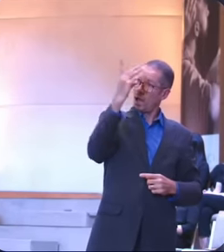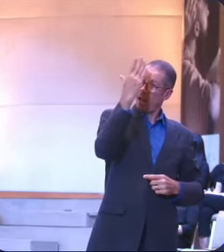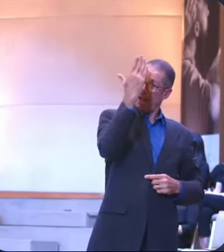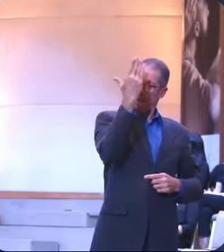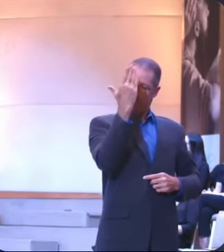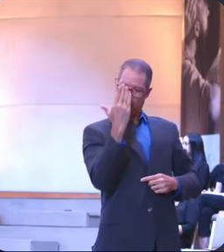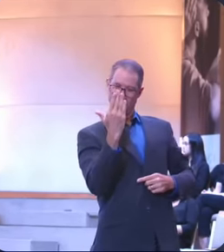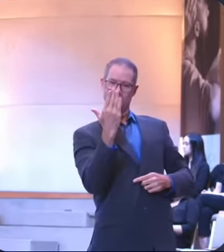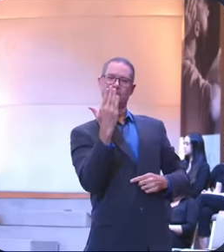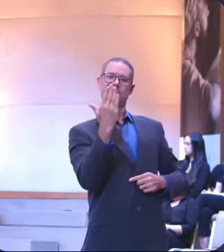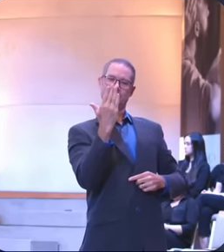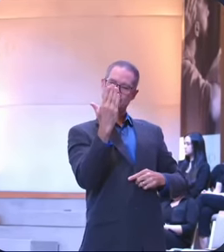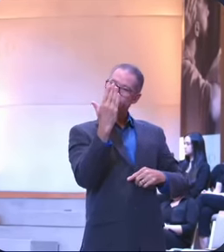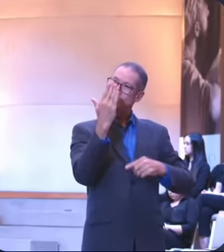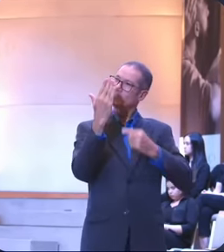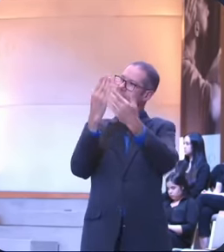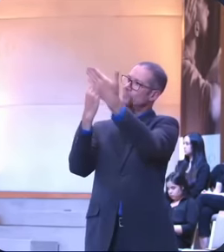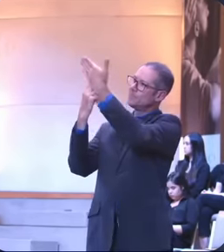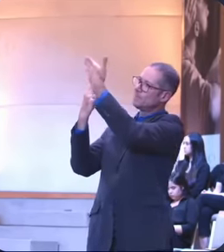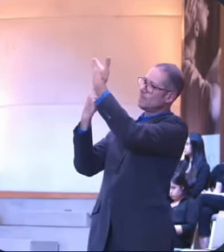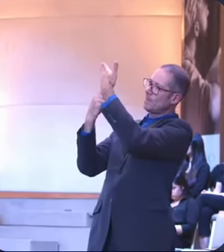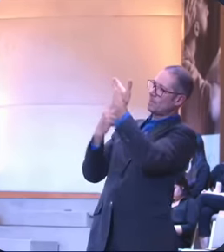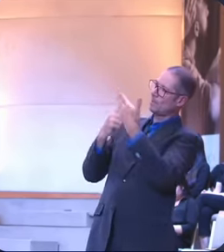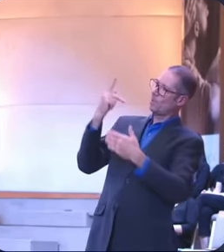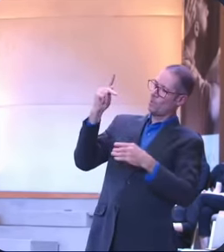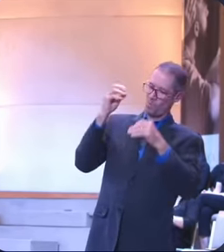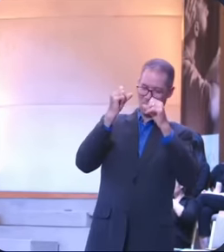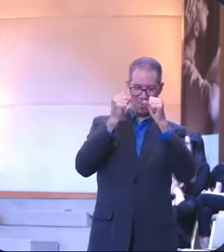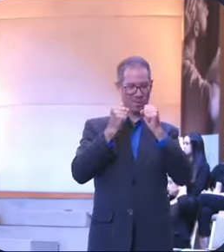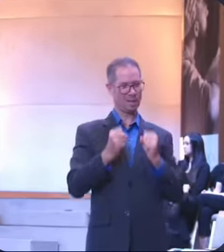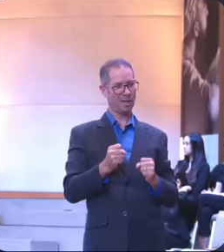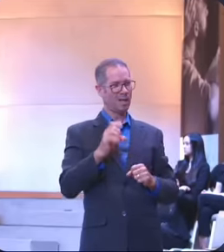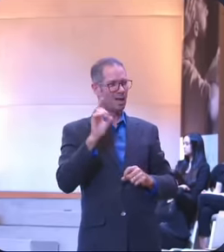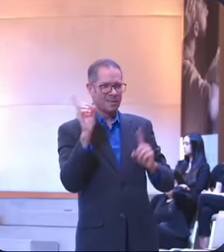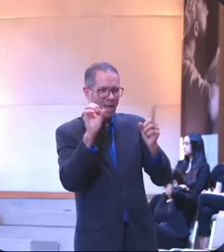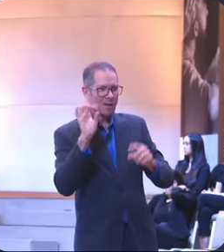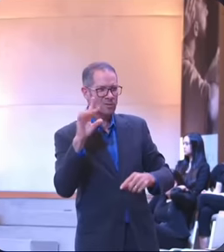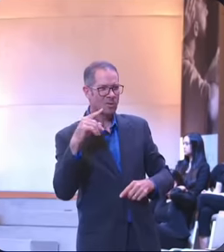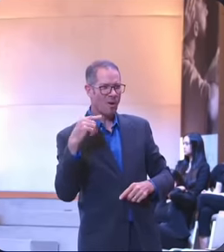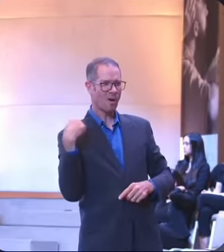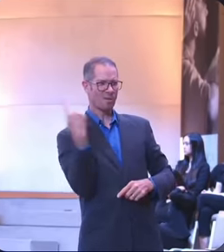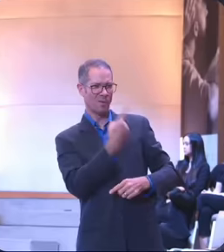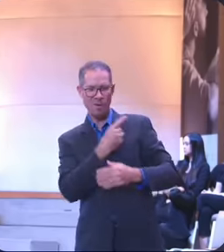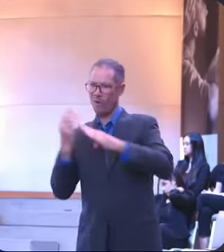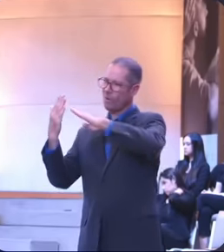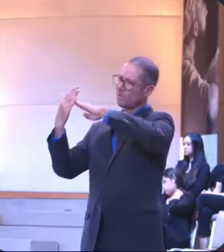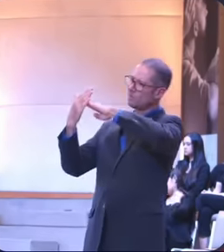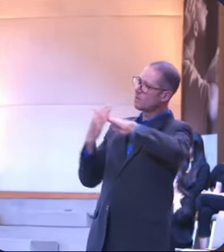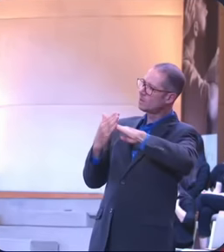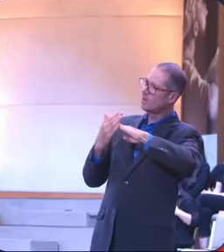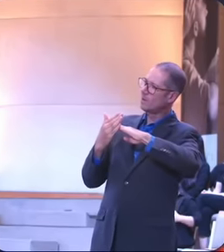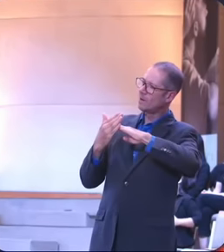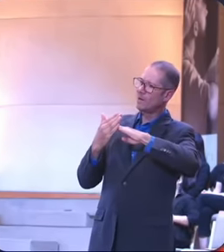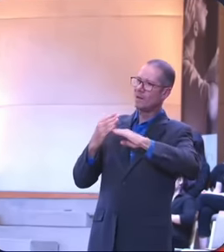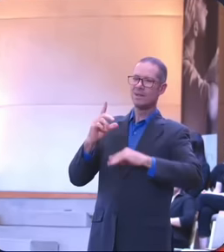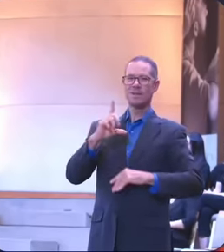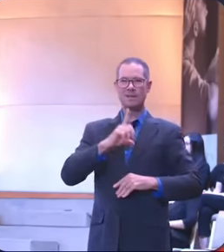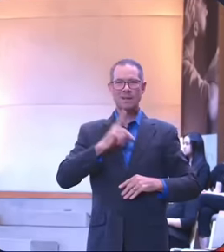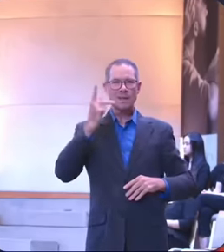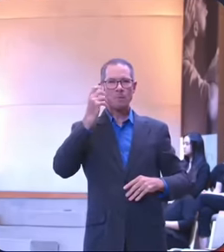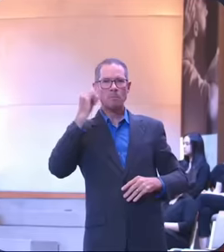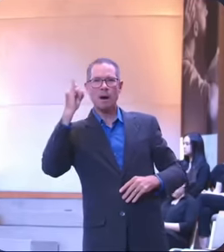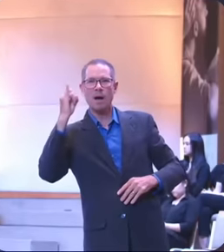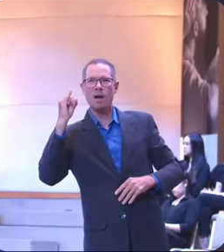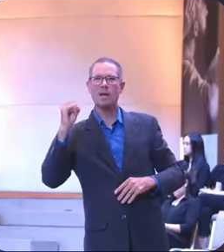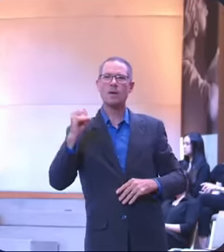de Deus, Deus revela o seu poder, não somente a nosso favor. Tem pais aqui?